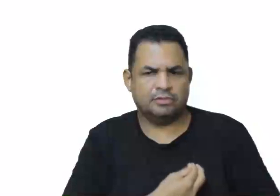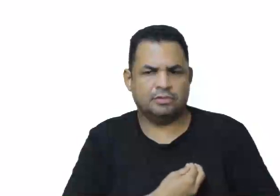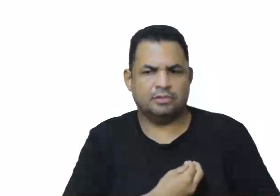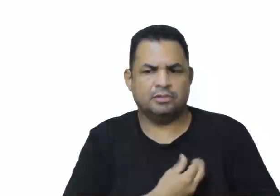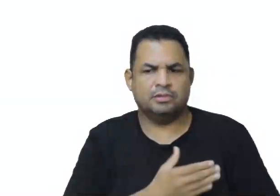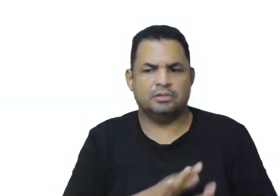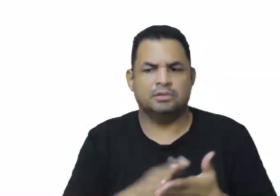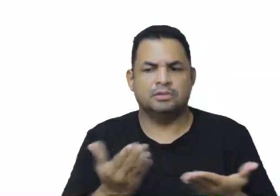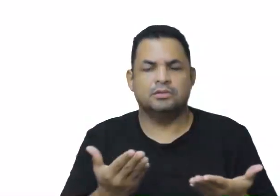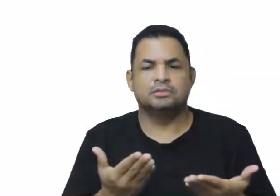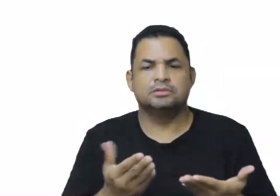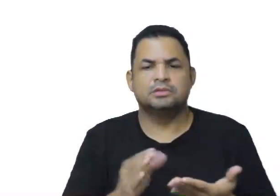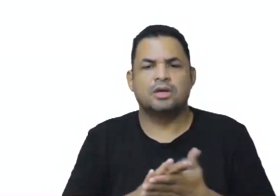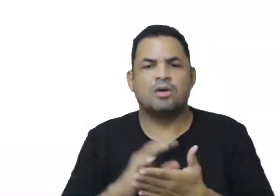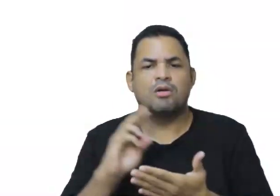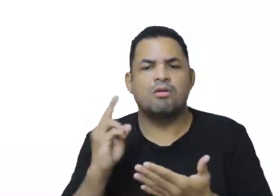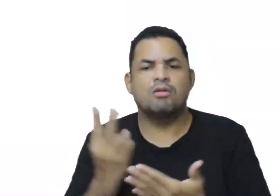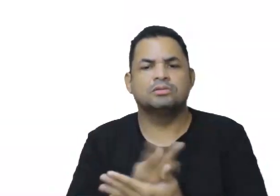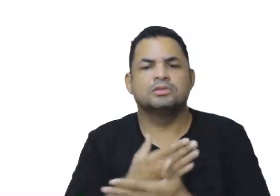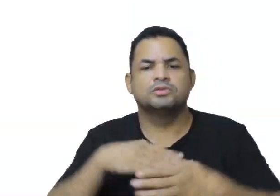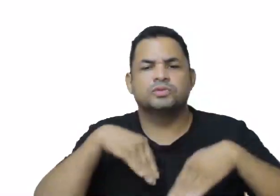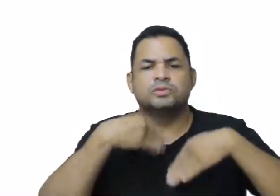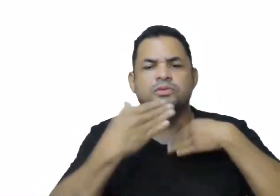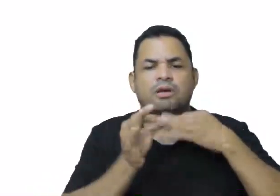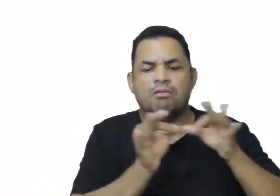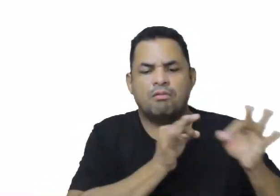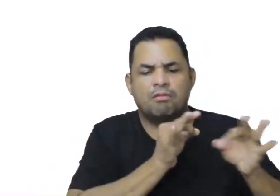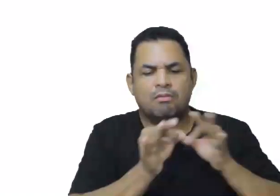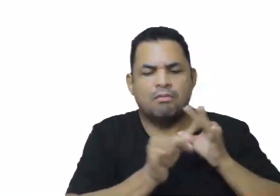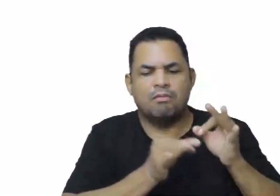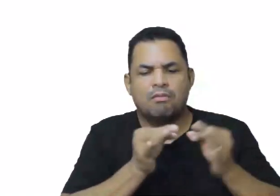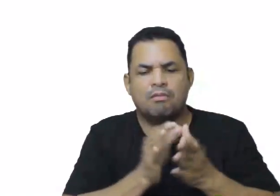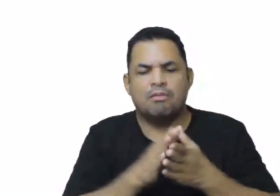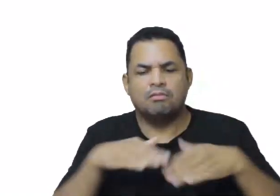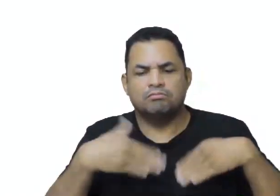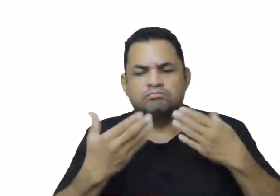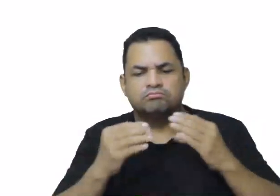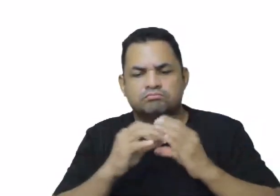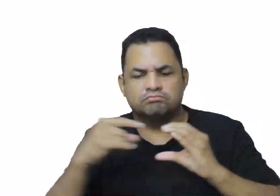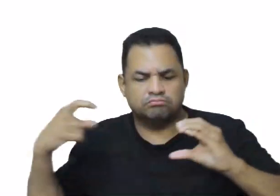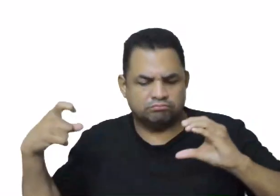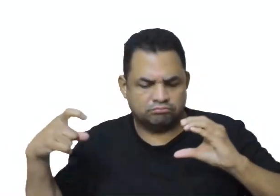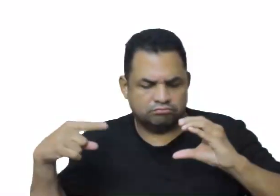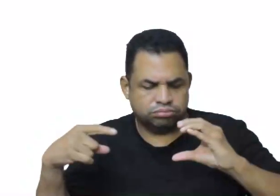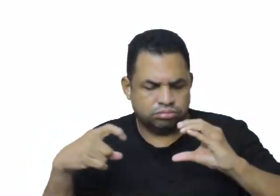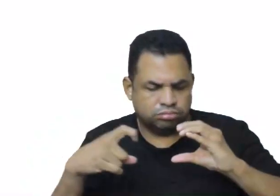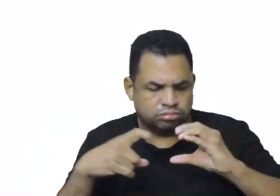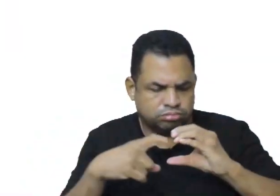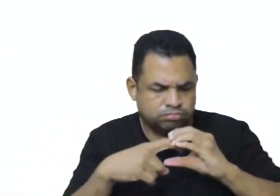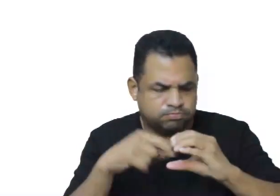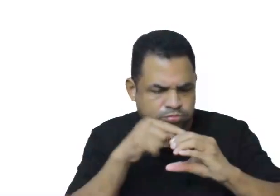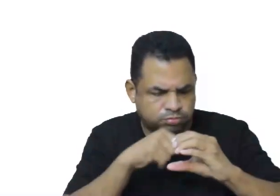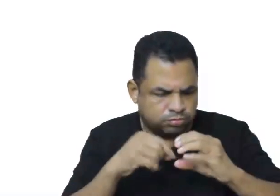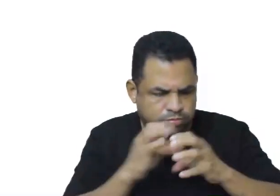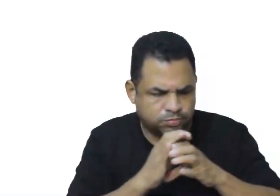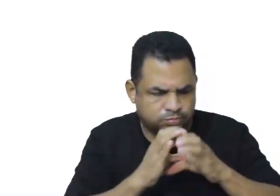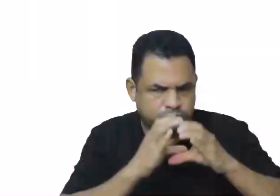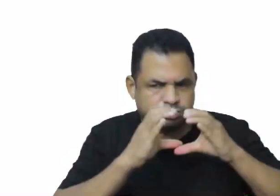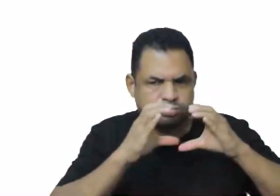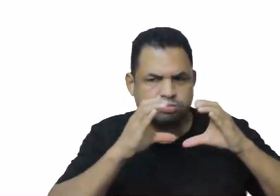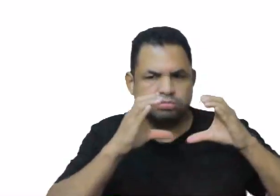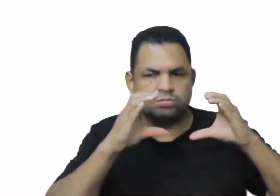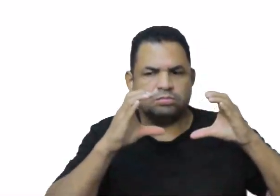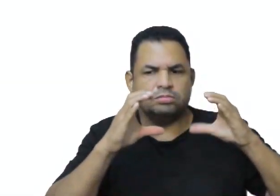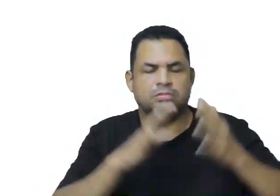isso acontece na hora da formação aí embrionária. Tudo isso passa aí pelo processo embriológico, tá? Joga na